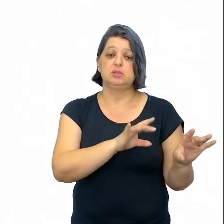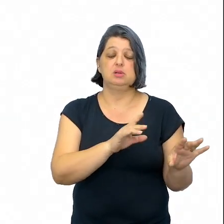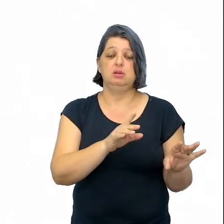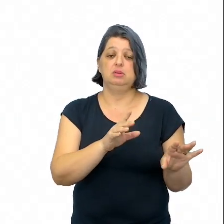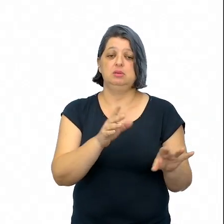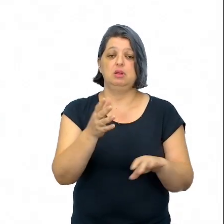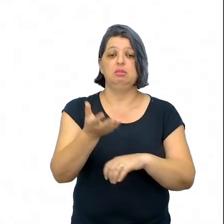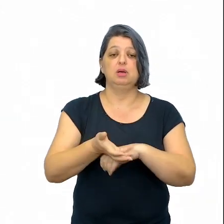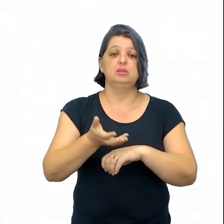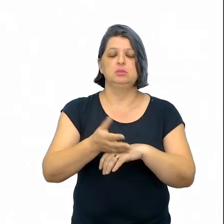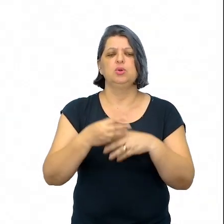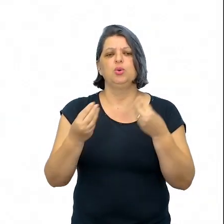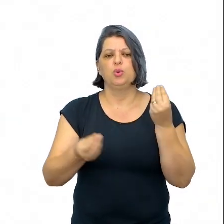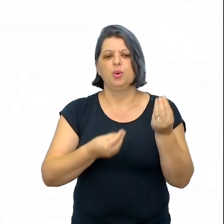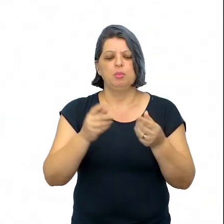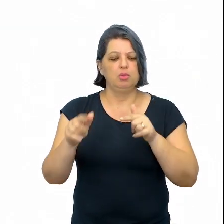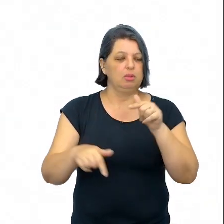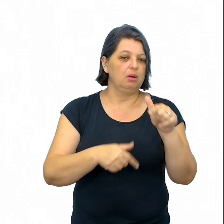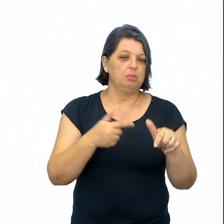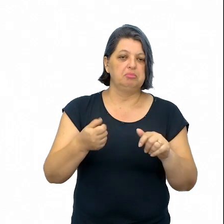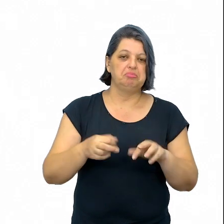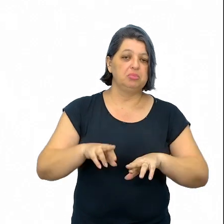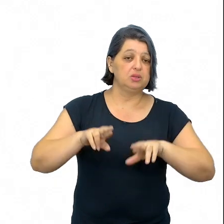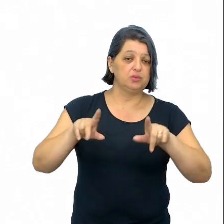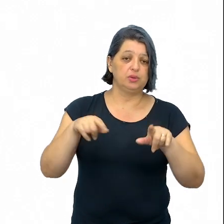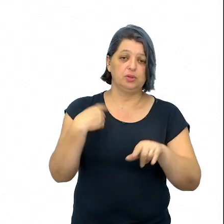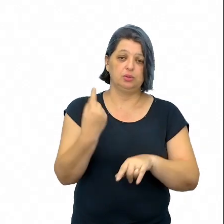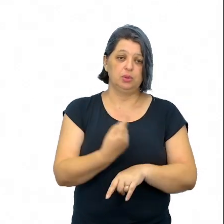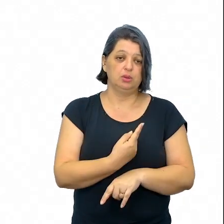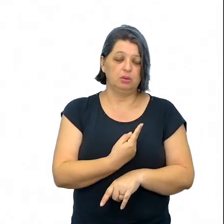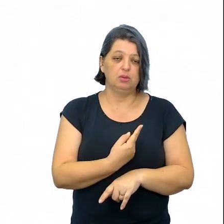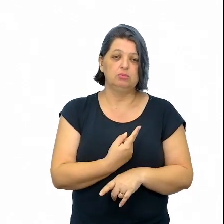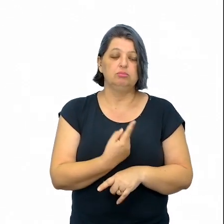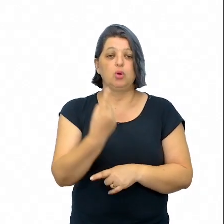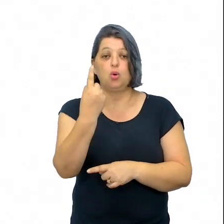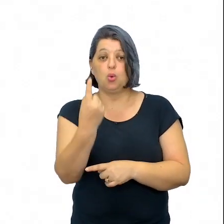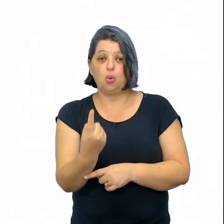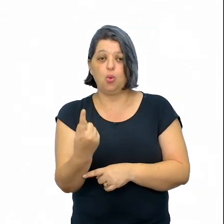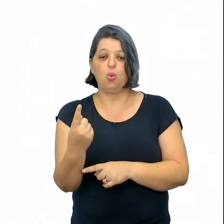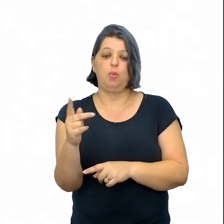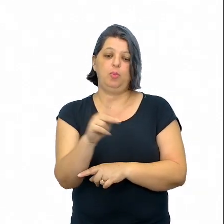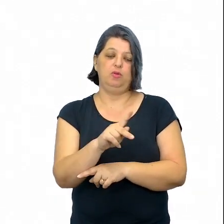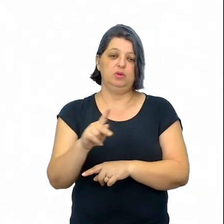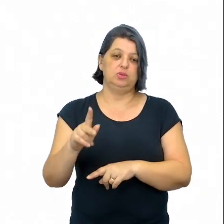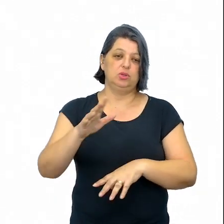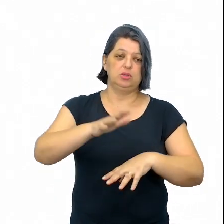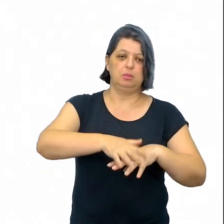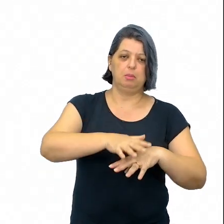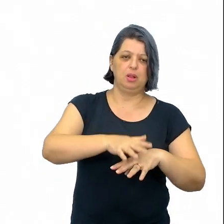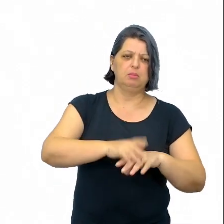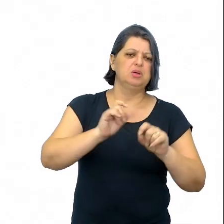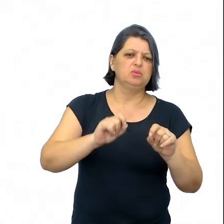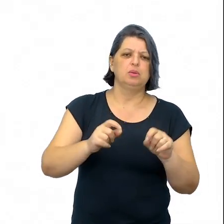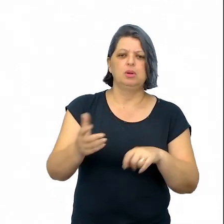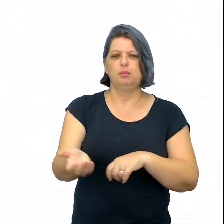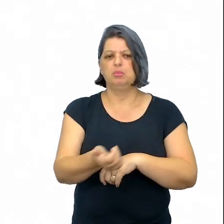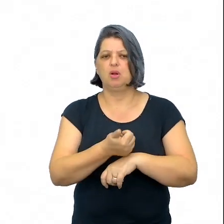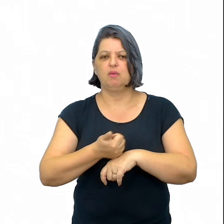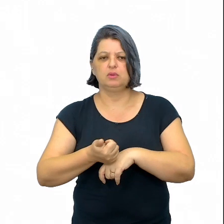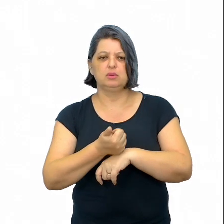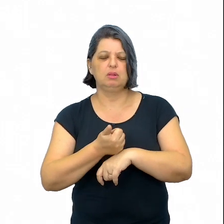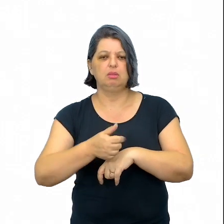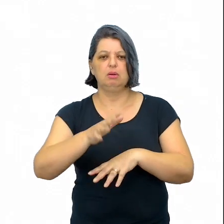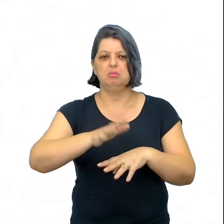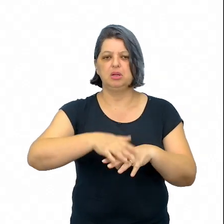para nós? Como que trabalha? Como que é diferente para nós de um professor de matemática para o matemático? Qual que é a diferença que ele tem?